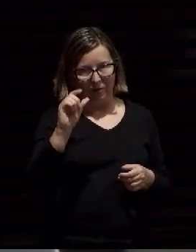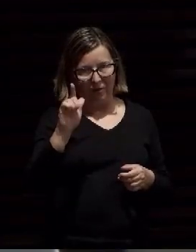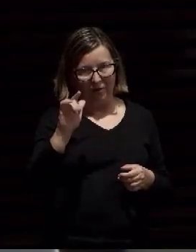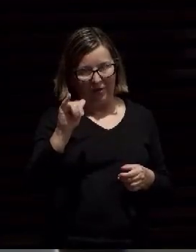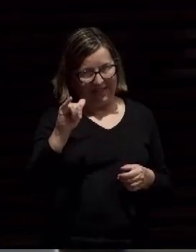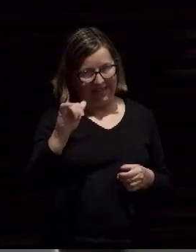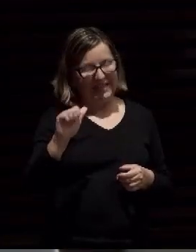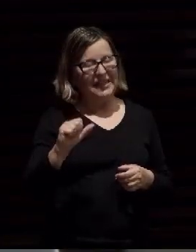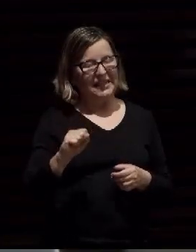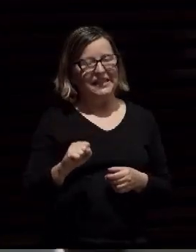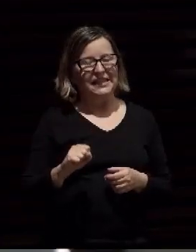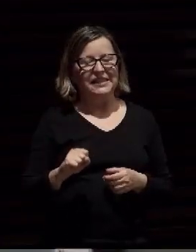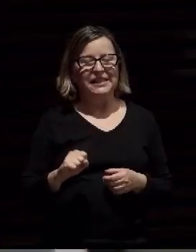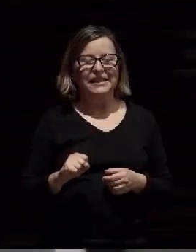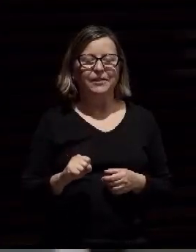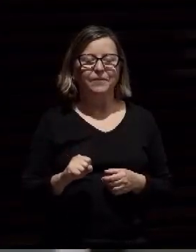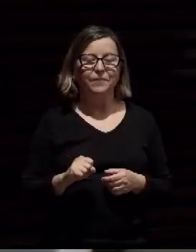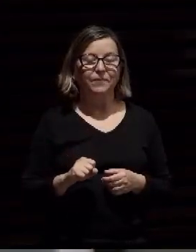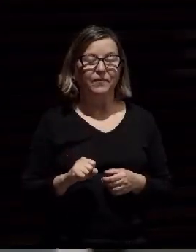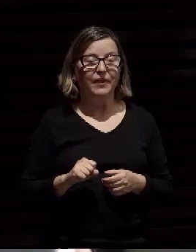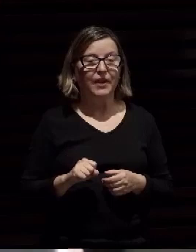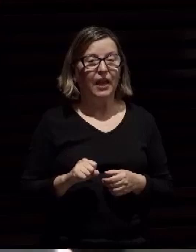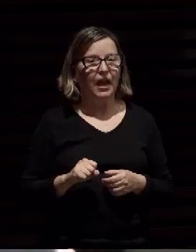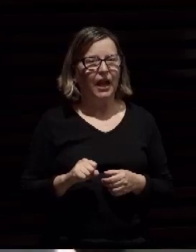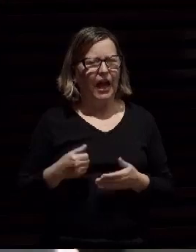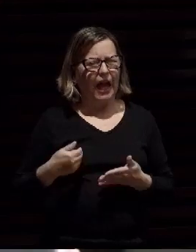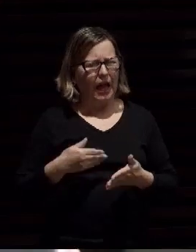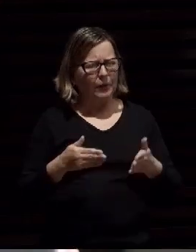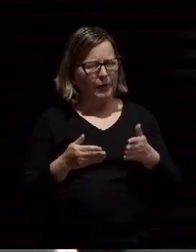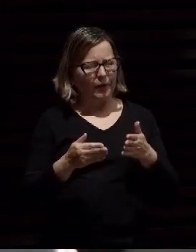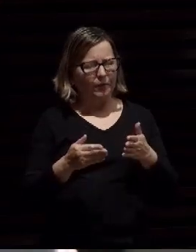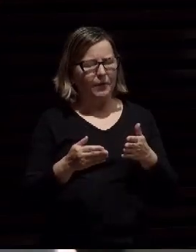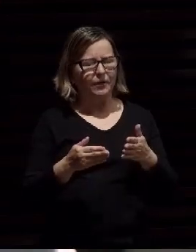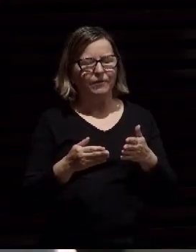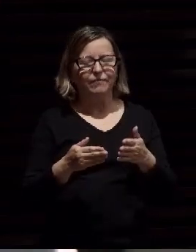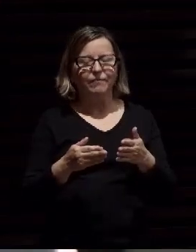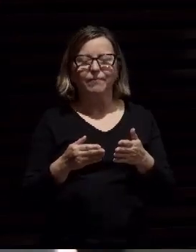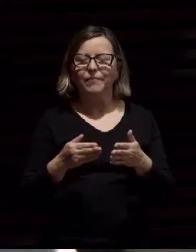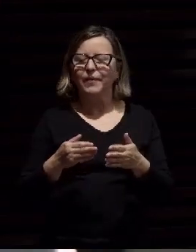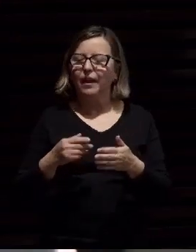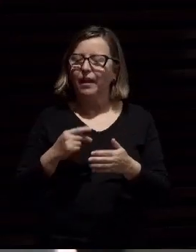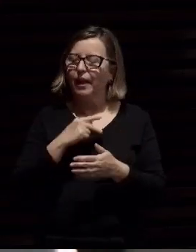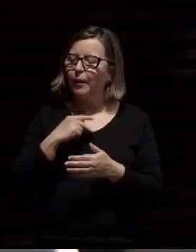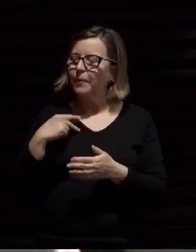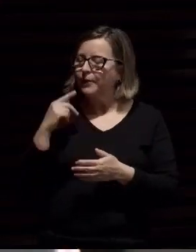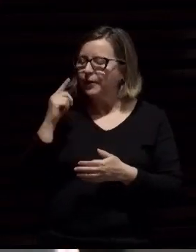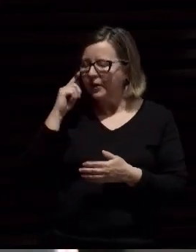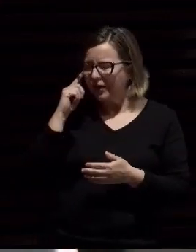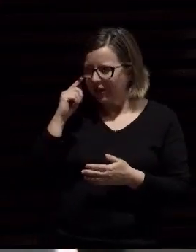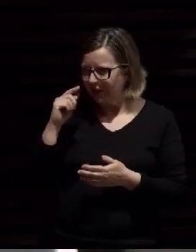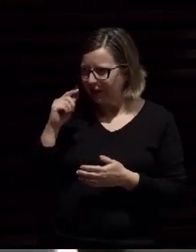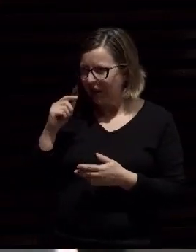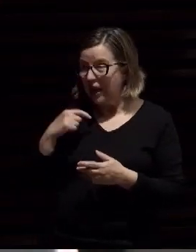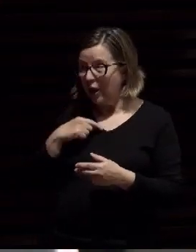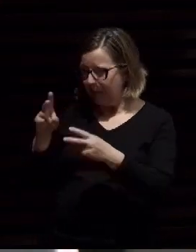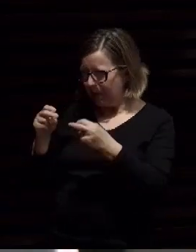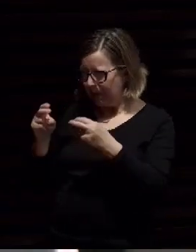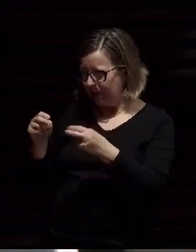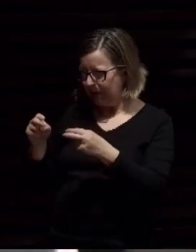No meio do caminho ele disse, pastor Glênio, eu percebi que o senhor foi batizado no Espírito Santo.